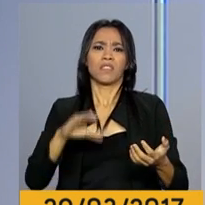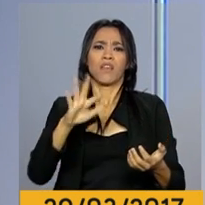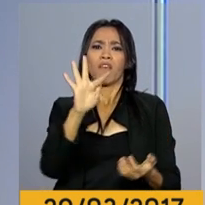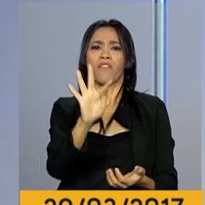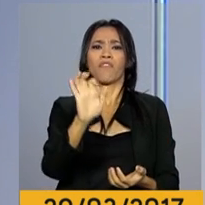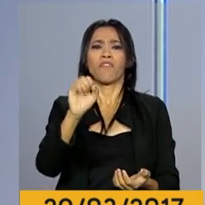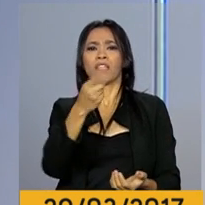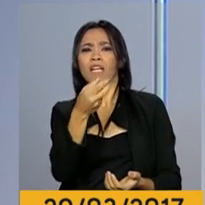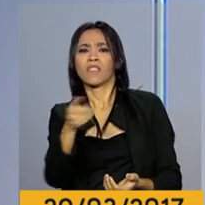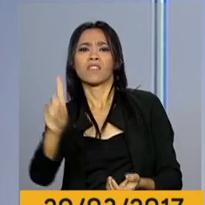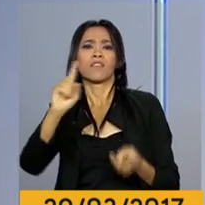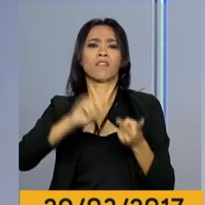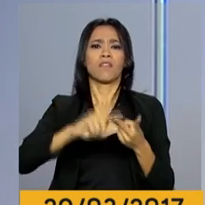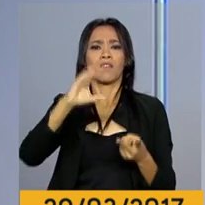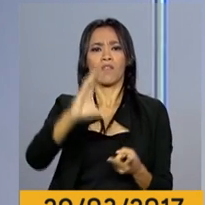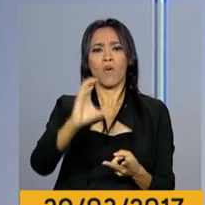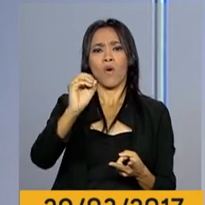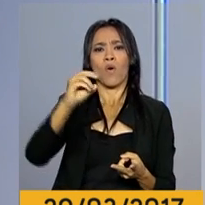empresariais